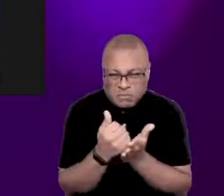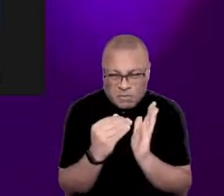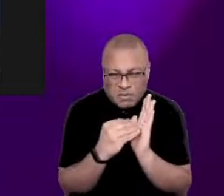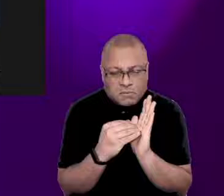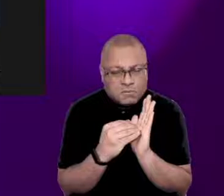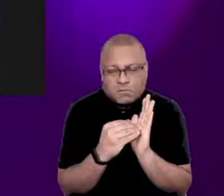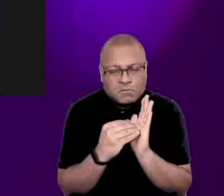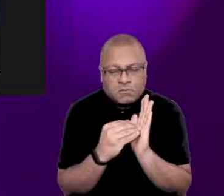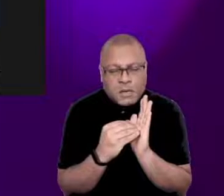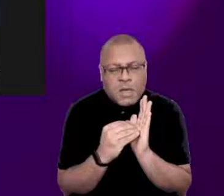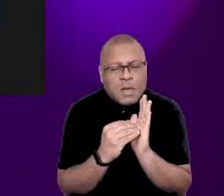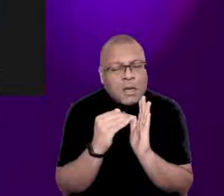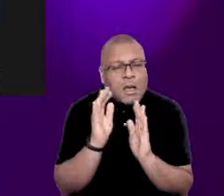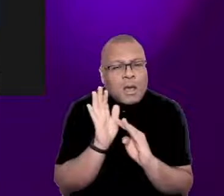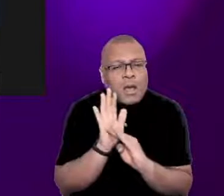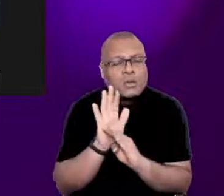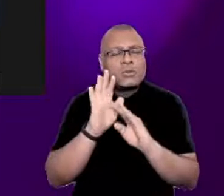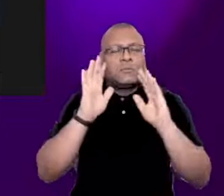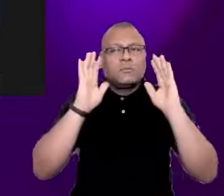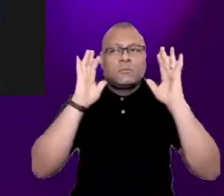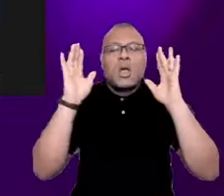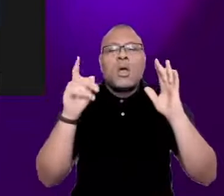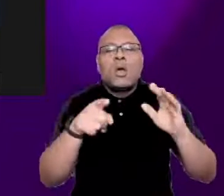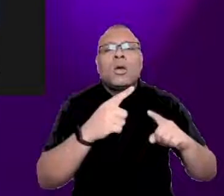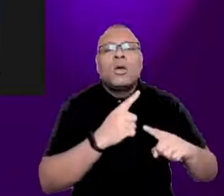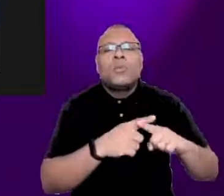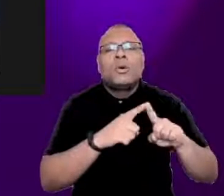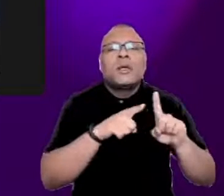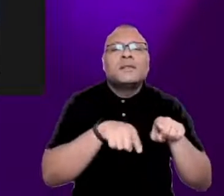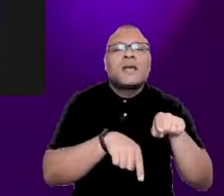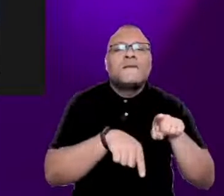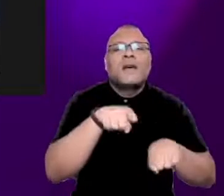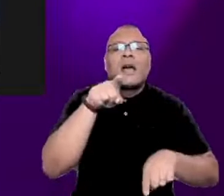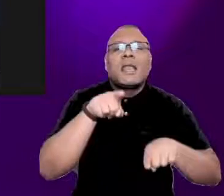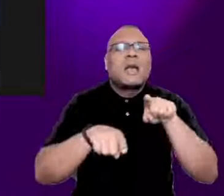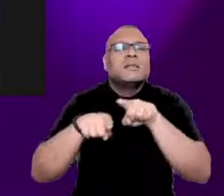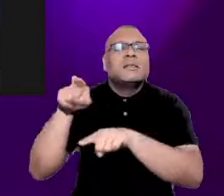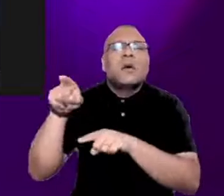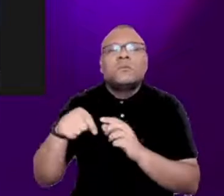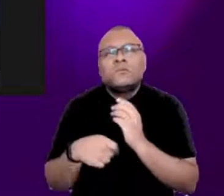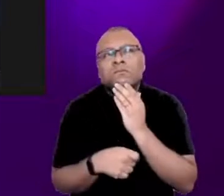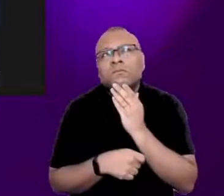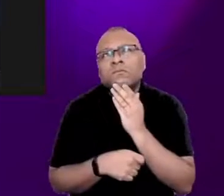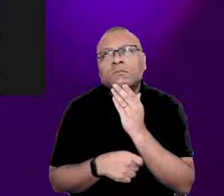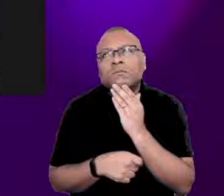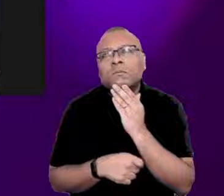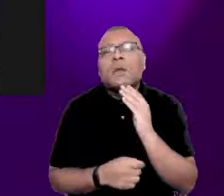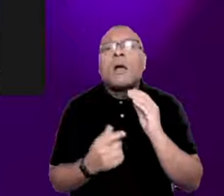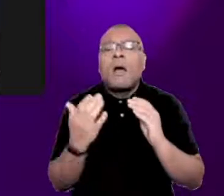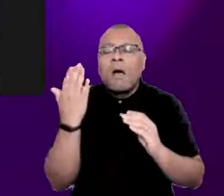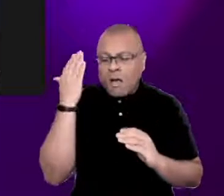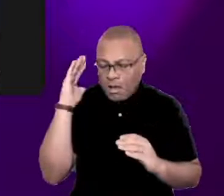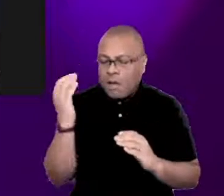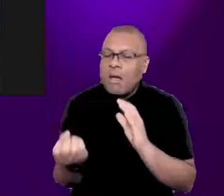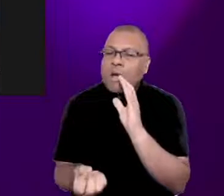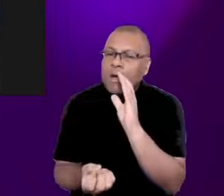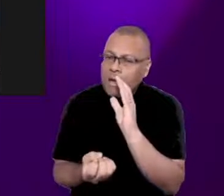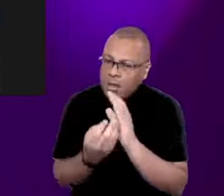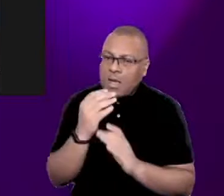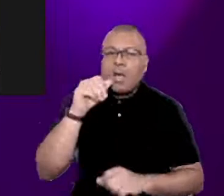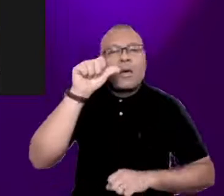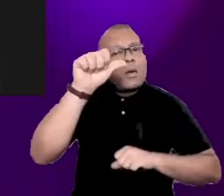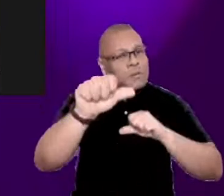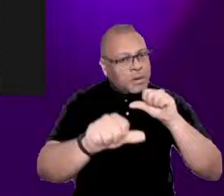vá atrás das causas dessa variação e entenda que a gente precisa criar ações para reduzir